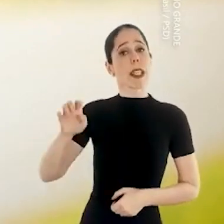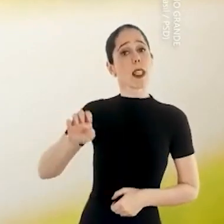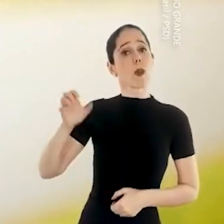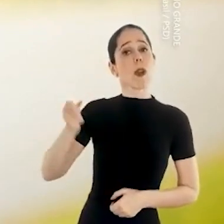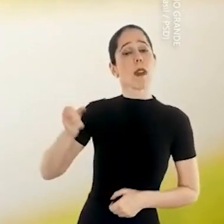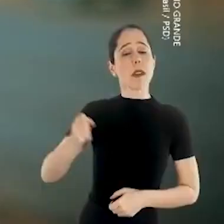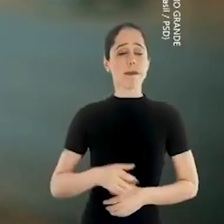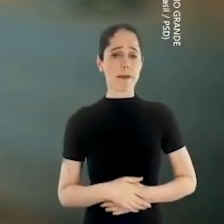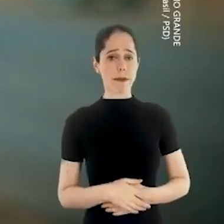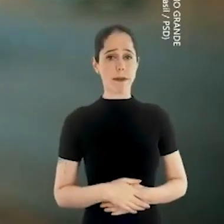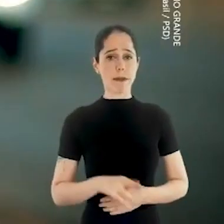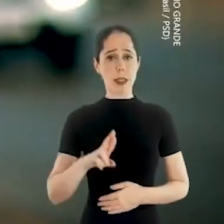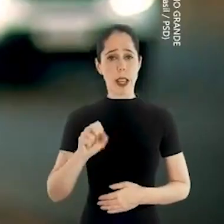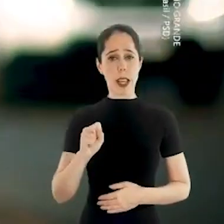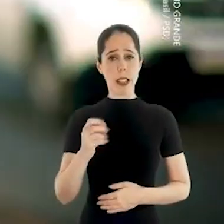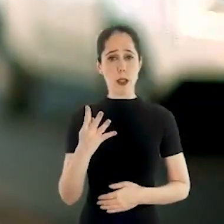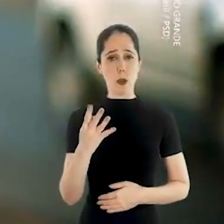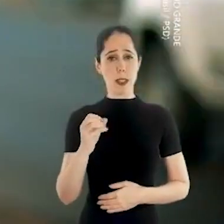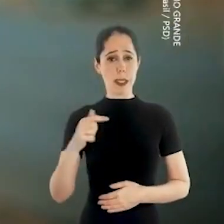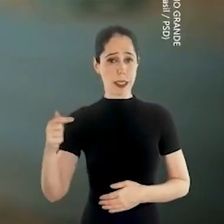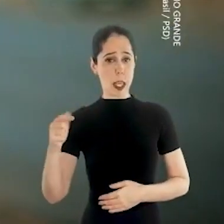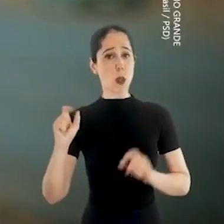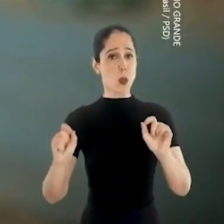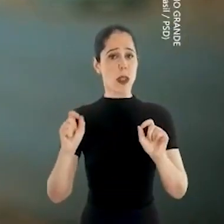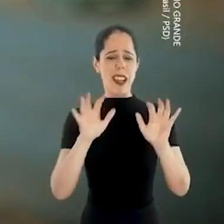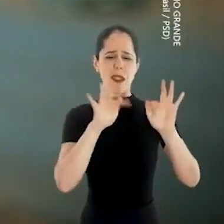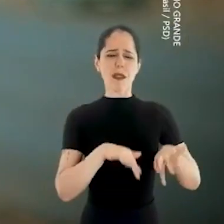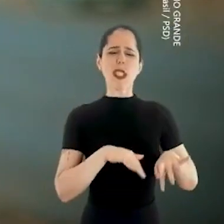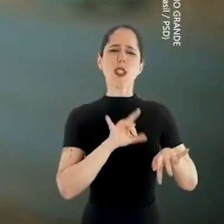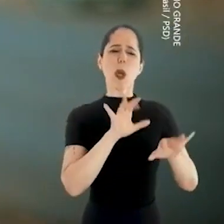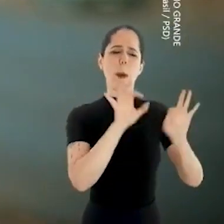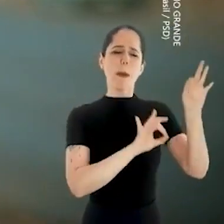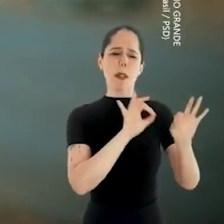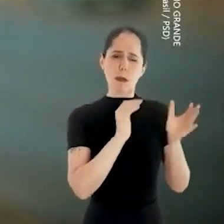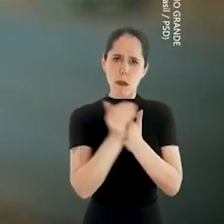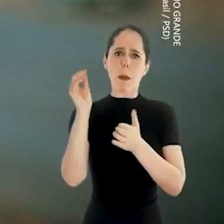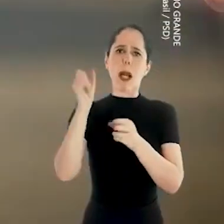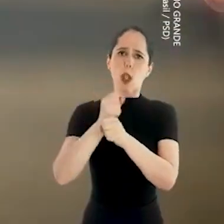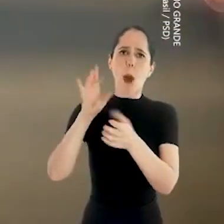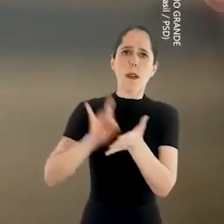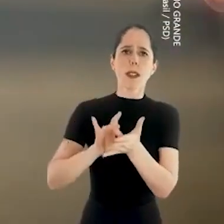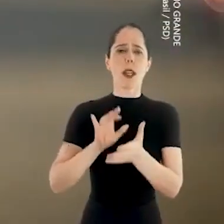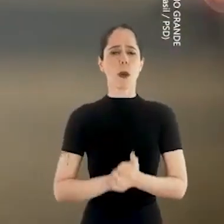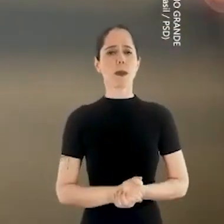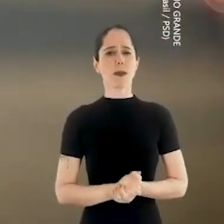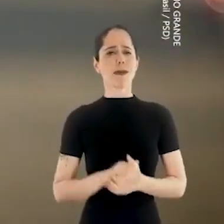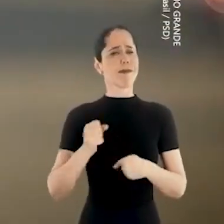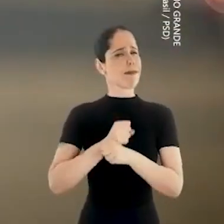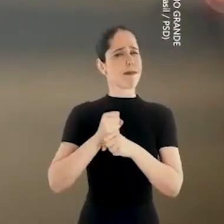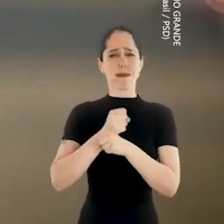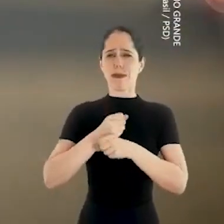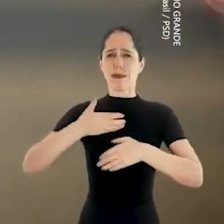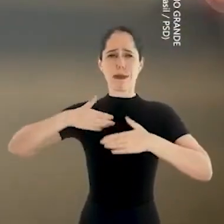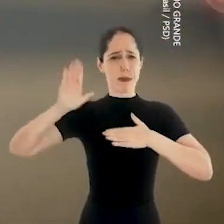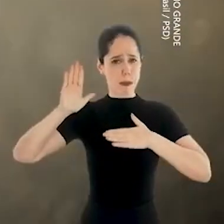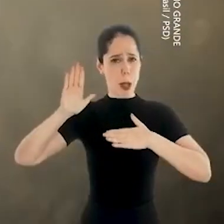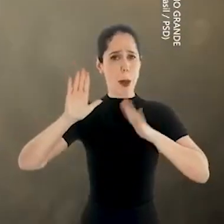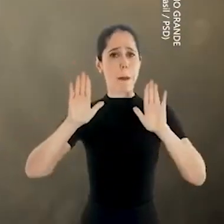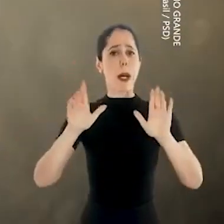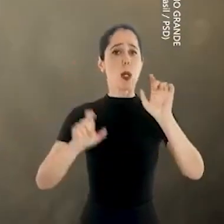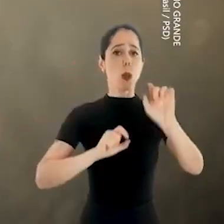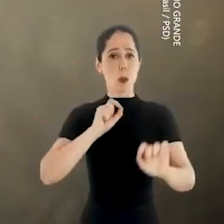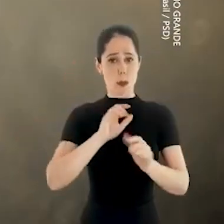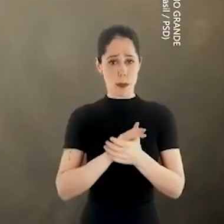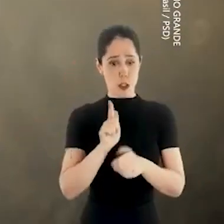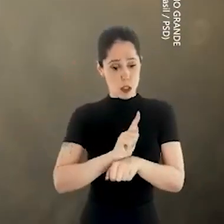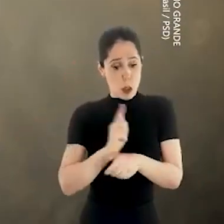governo Eduardo Leite. RS 407 deixa de ser um projeto e passa a ser uma obra. Há muitos anos era prometida, né?